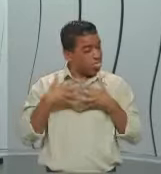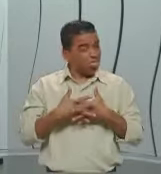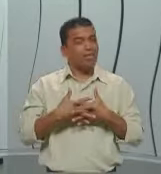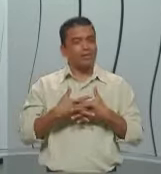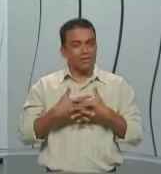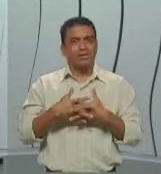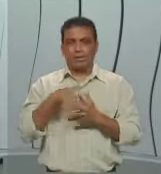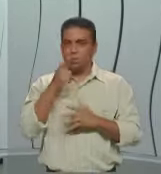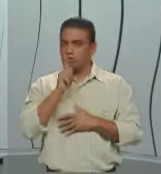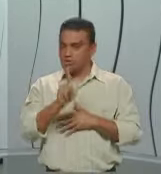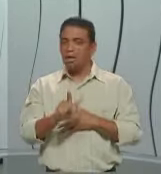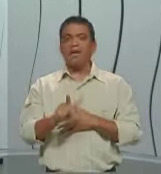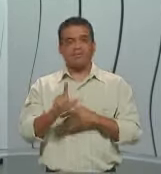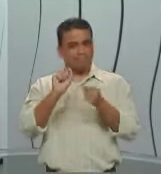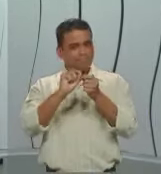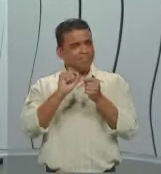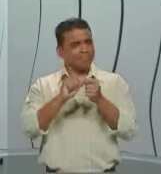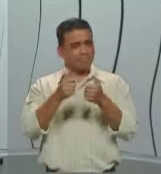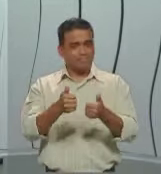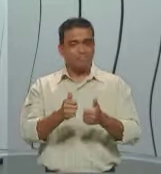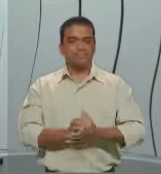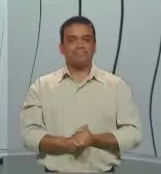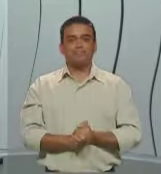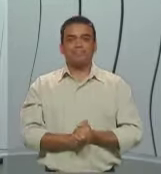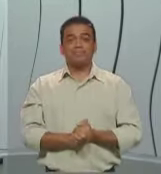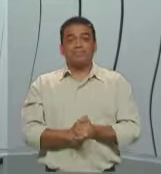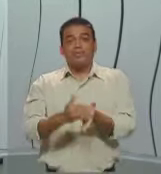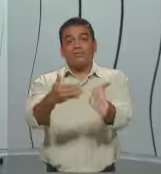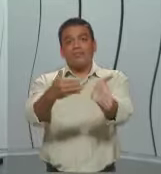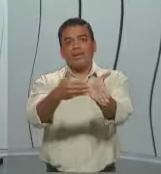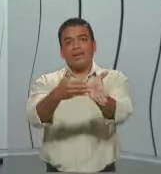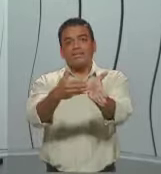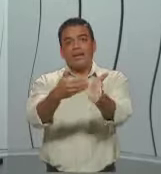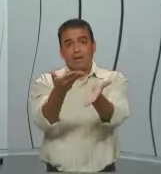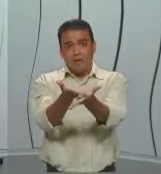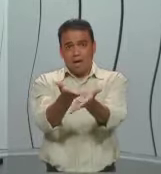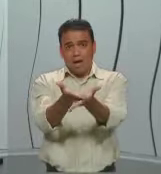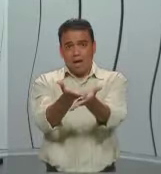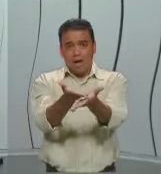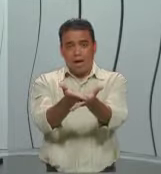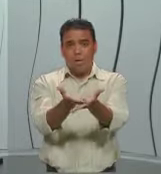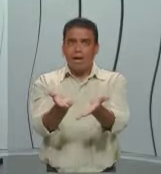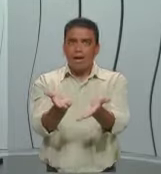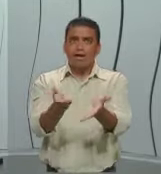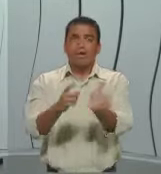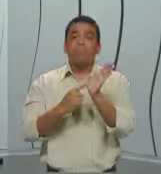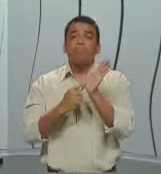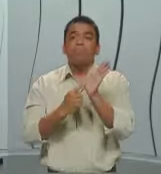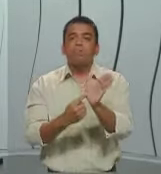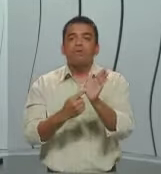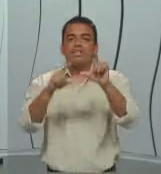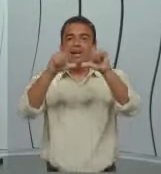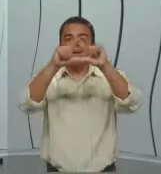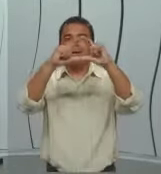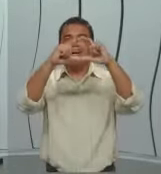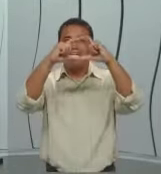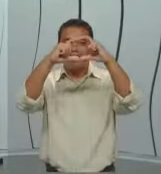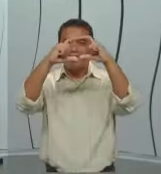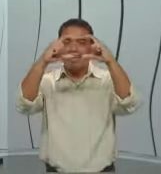resolver qualquer coisa, tá bom? Gente, para finalizarmos a nossa aula, eu quero mostrar este circuito